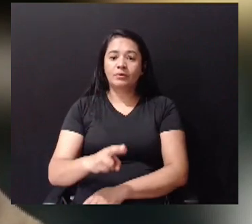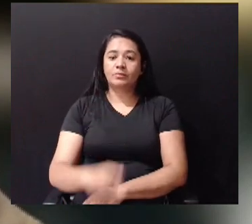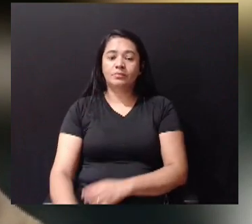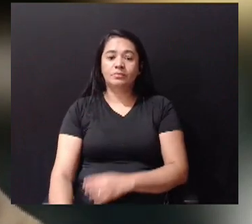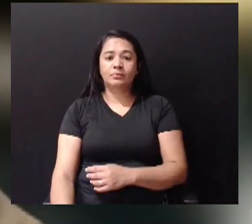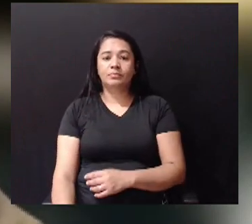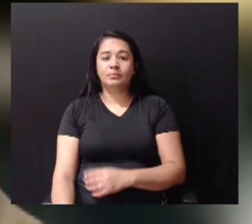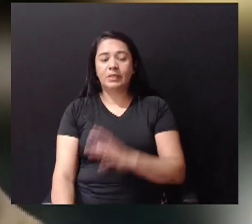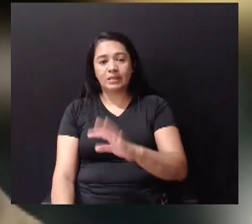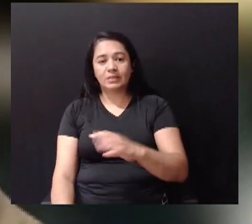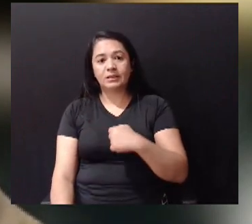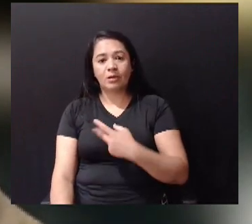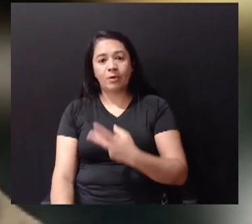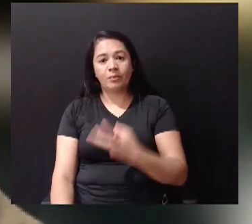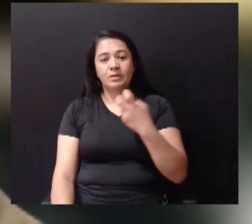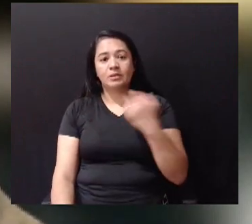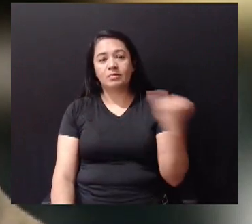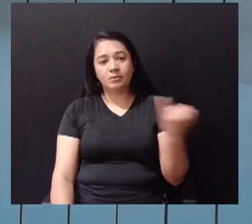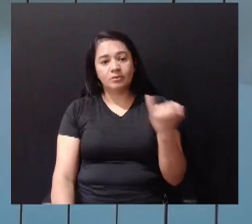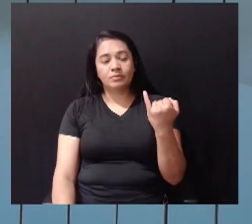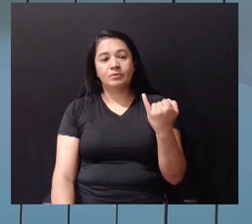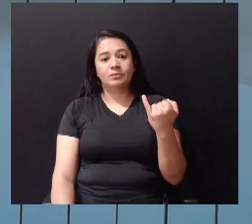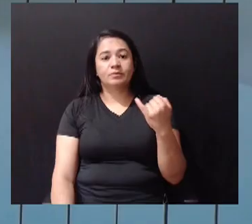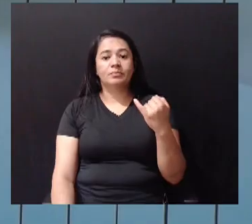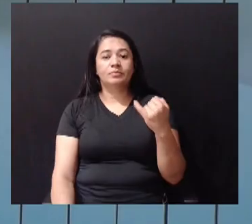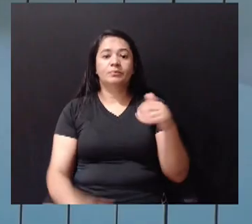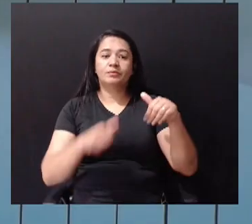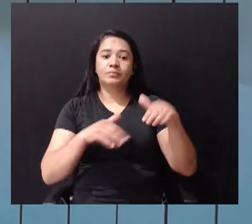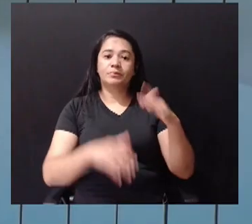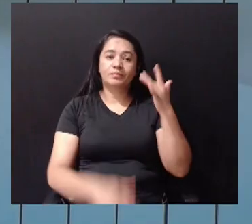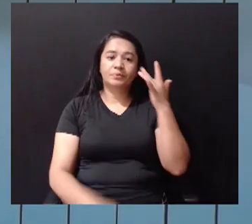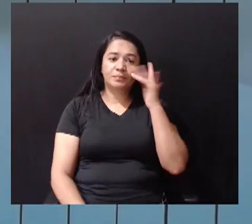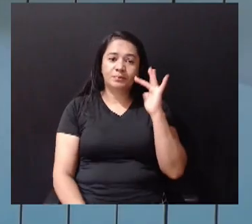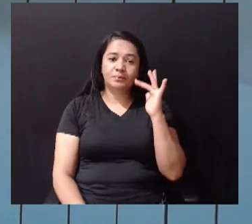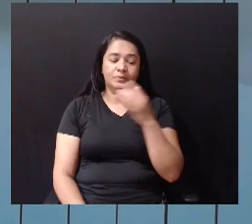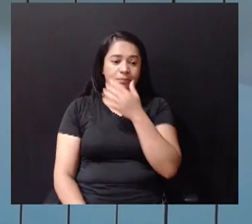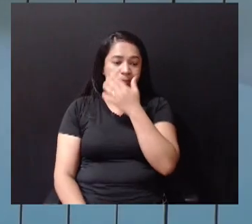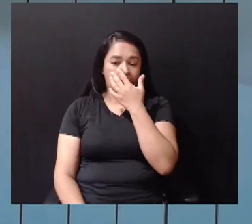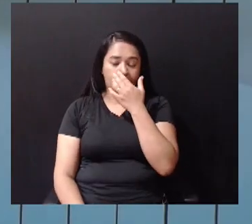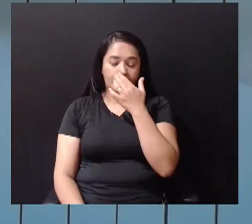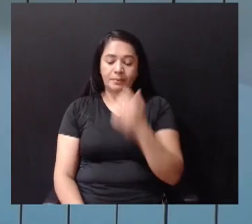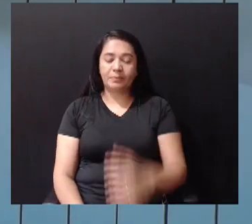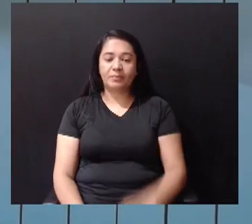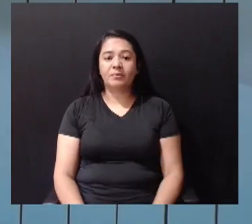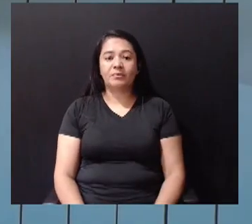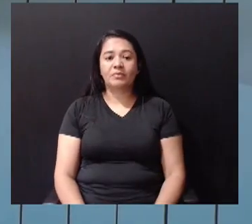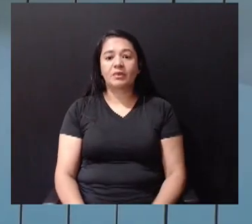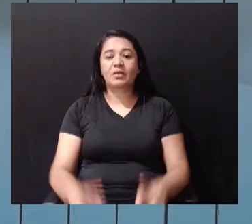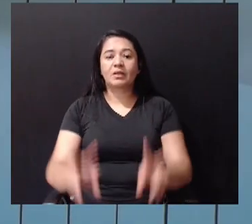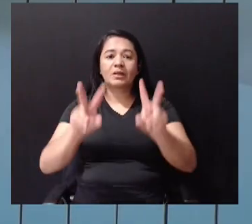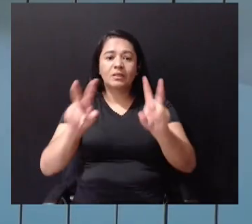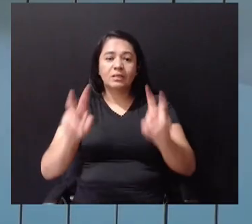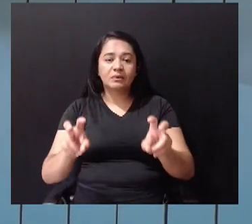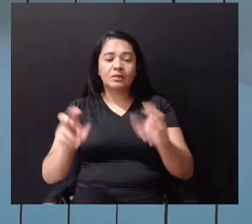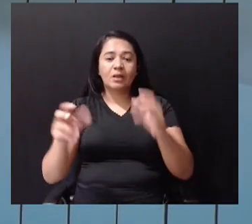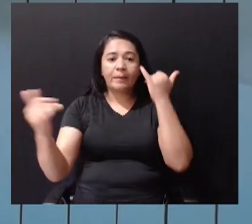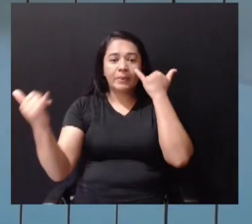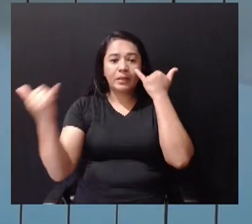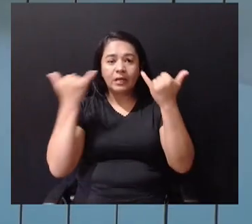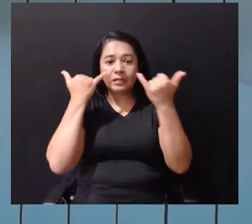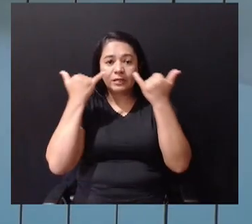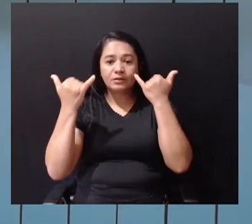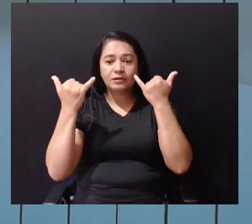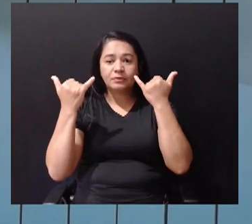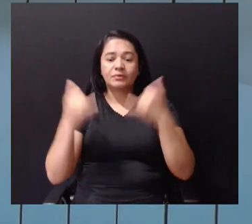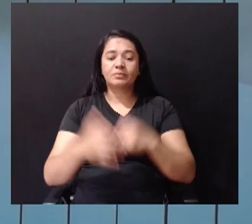do Setembro Dourado. Muito bem, doutor. E sobre as informações, além do